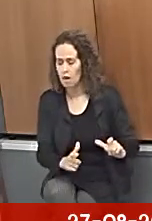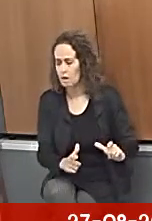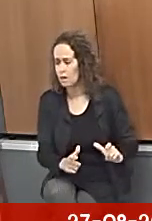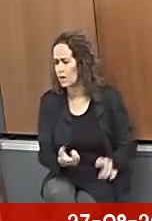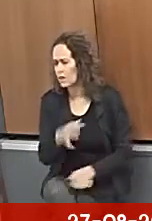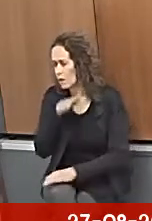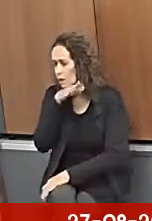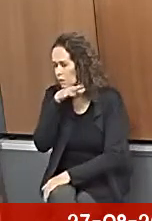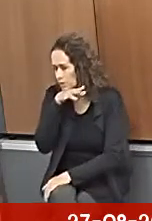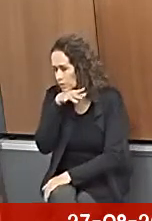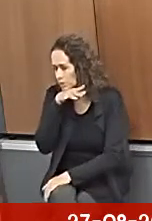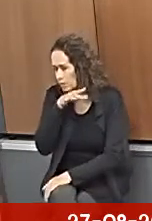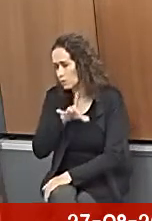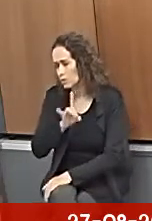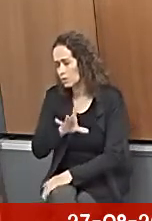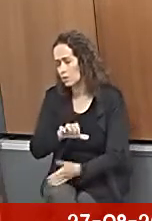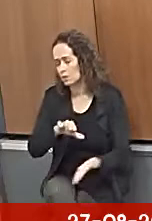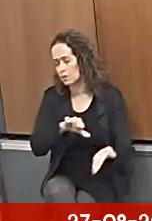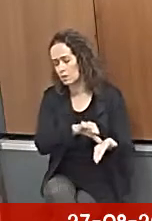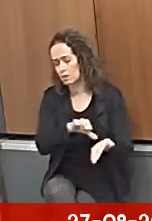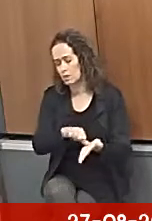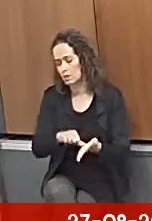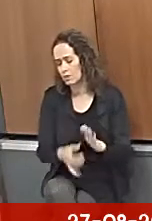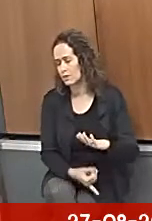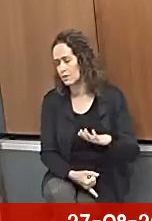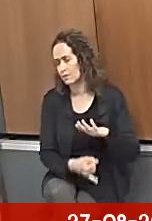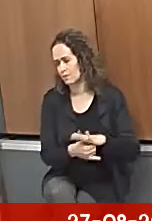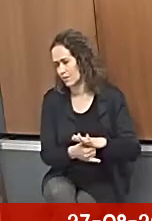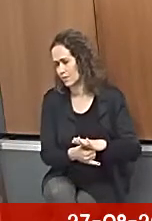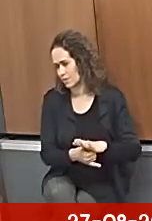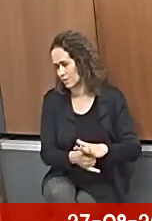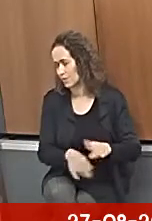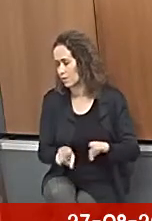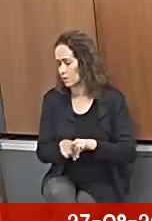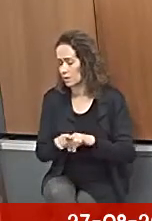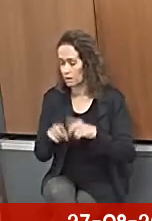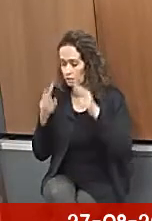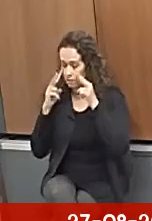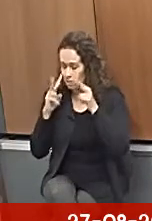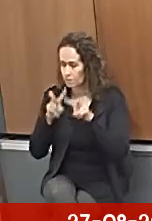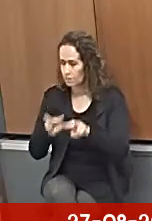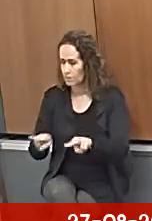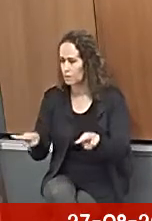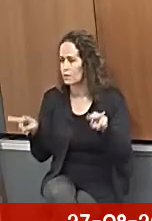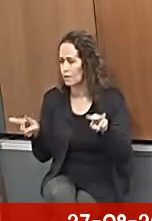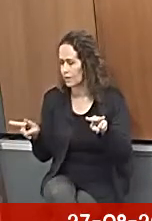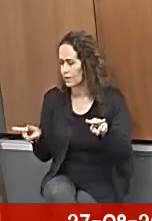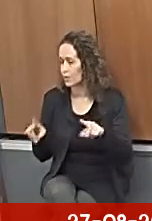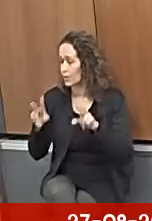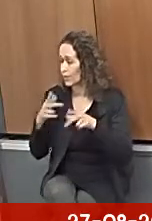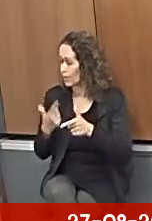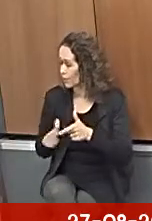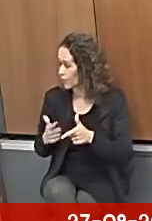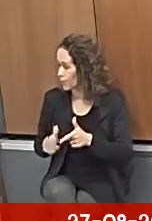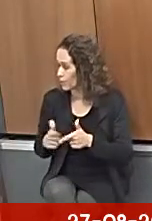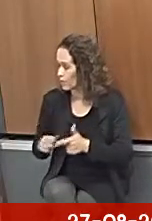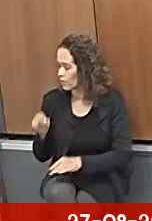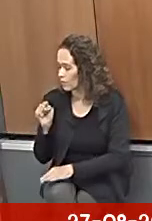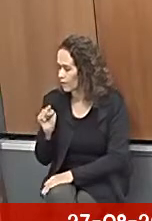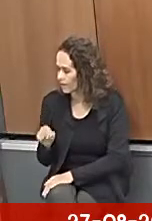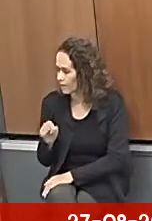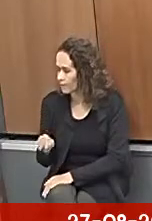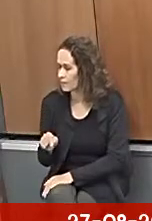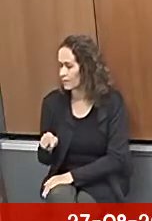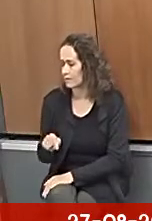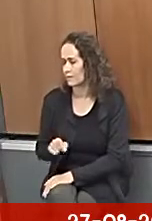e somente nos setores de arquibancada inferiores além disso a visibilidade essa é a questão que eu quero que o senhor leve